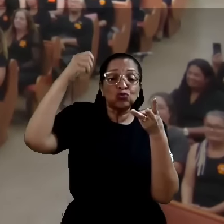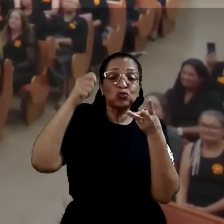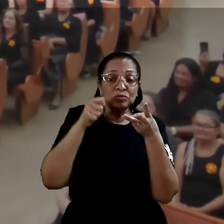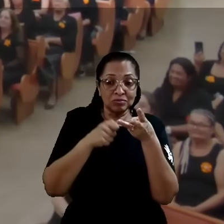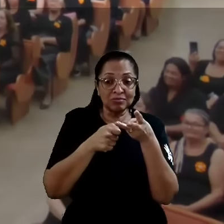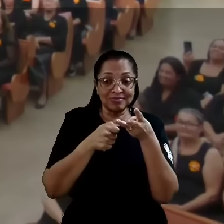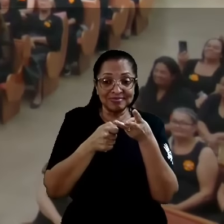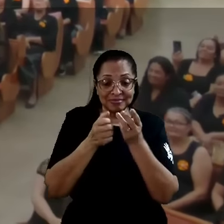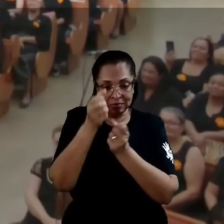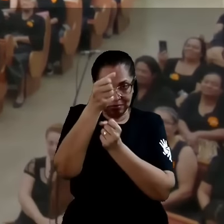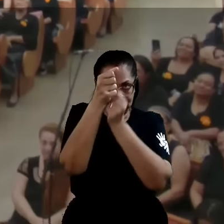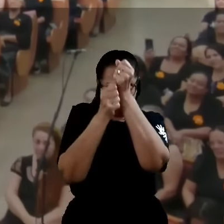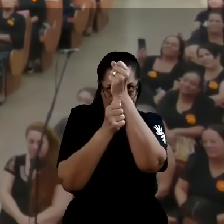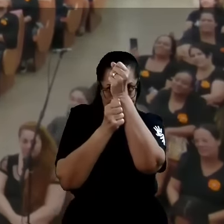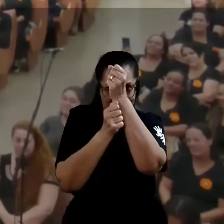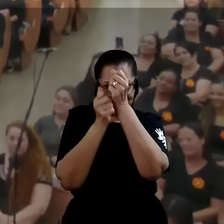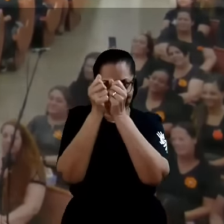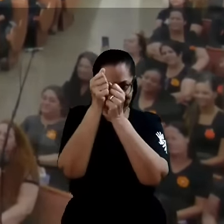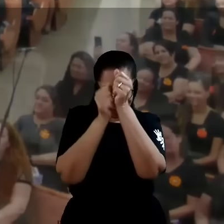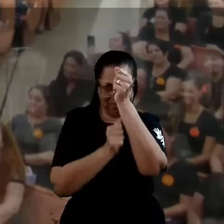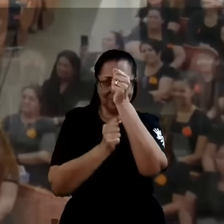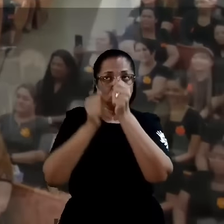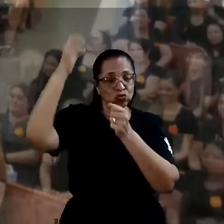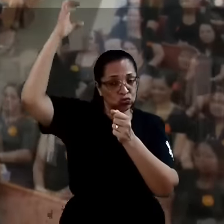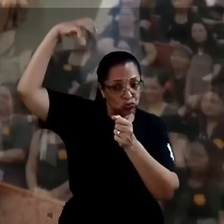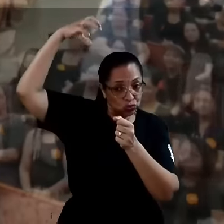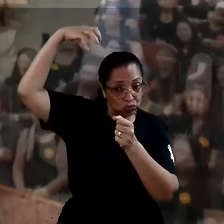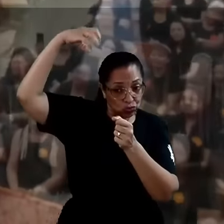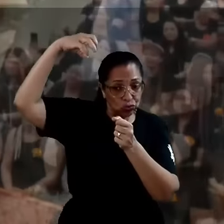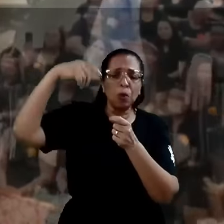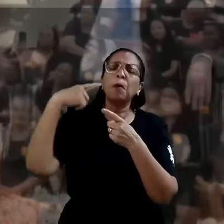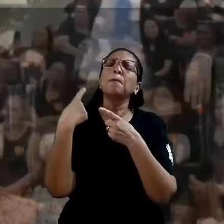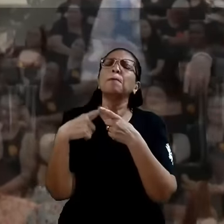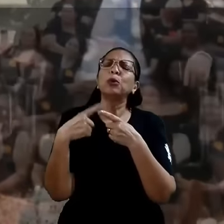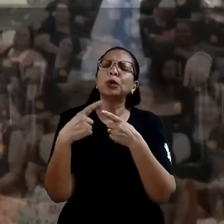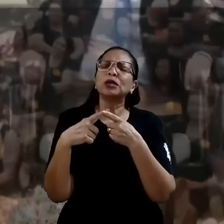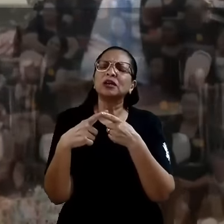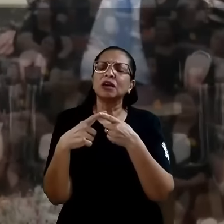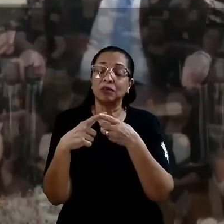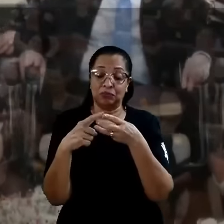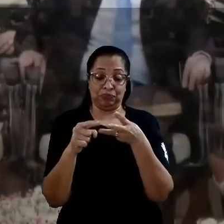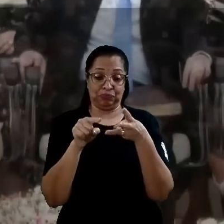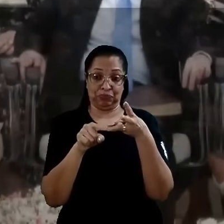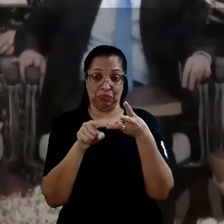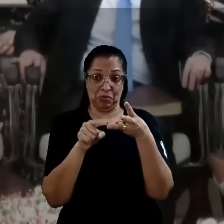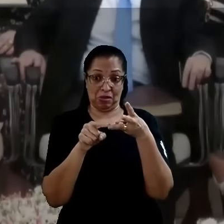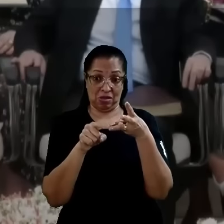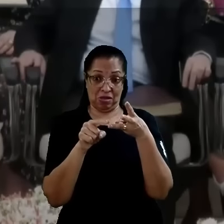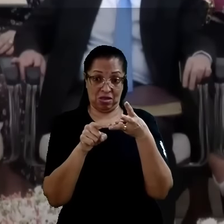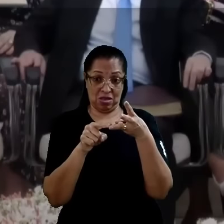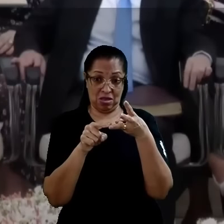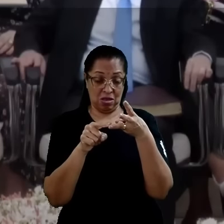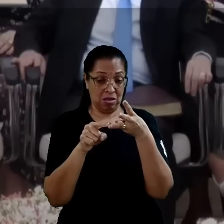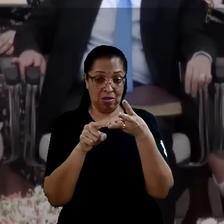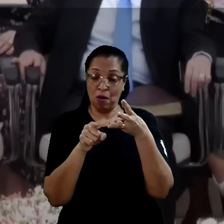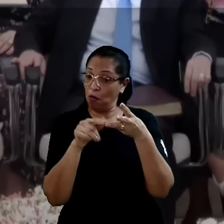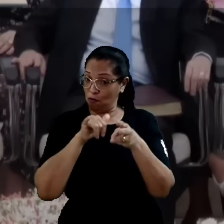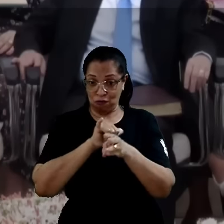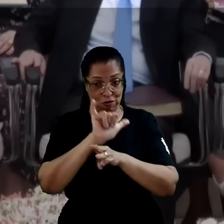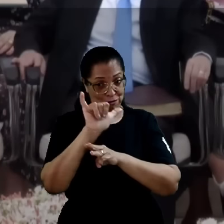é e a minha irmã quando foi alfabetizada ganhou o mesmo presente e quando eu fiz 15